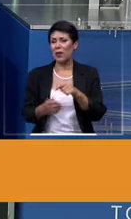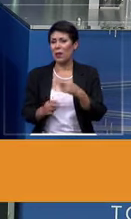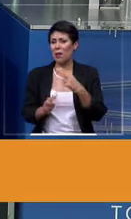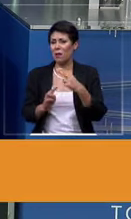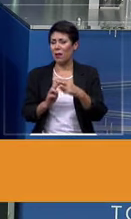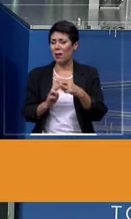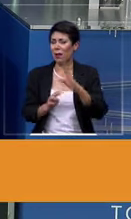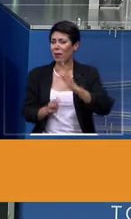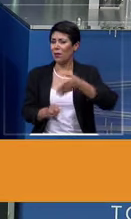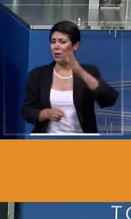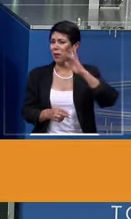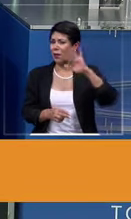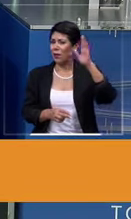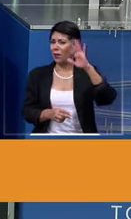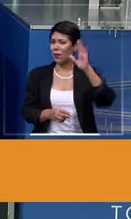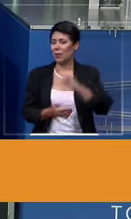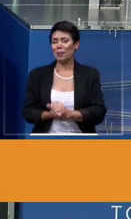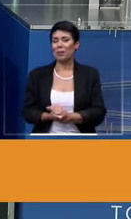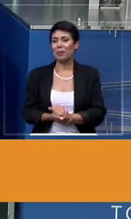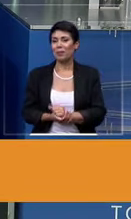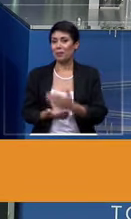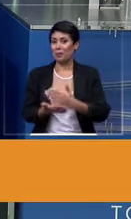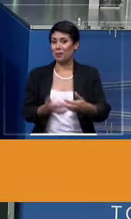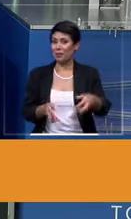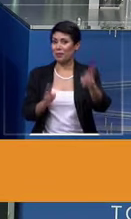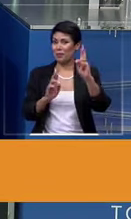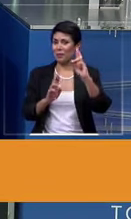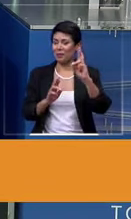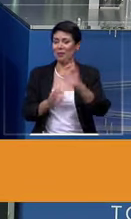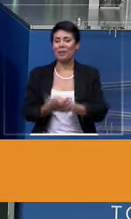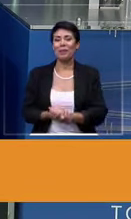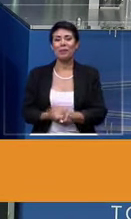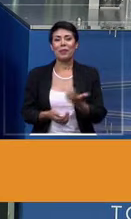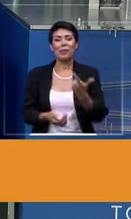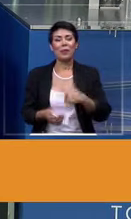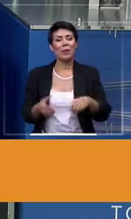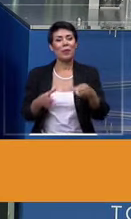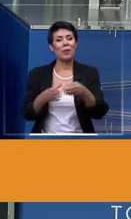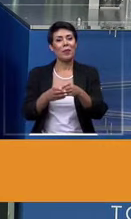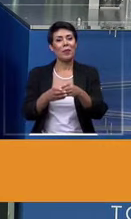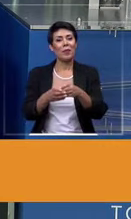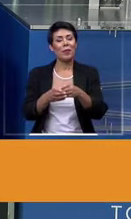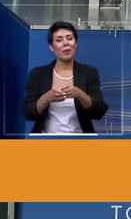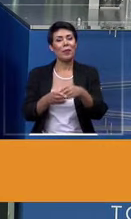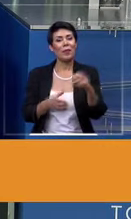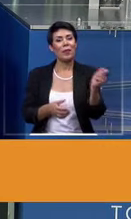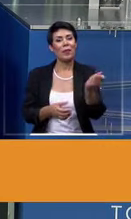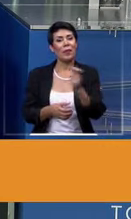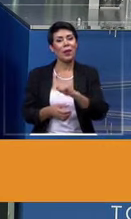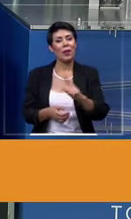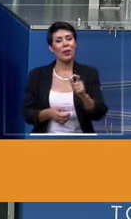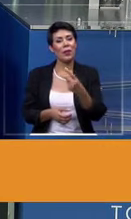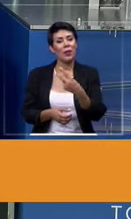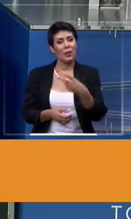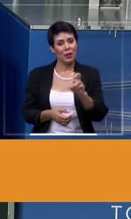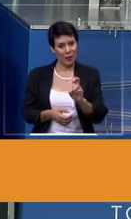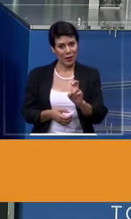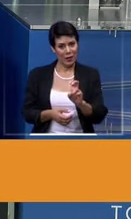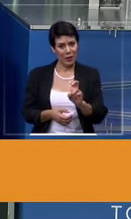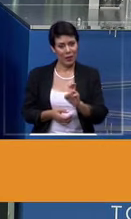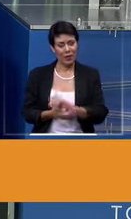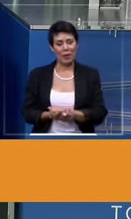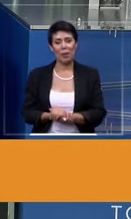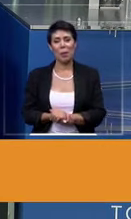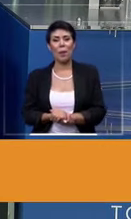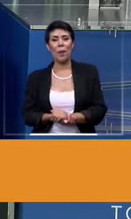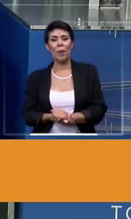Caixa, já pensou? Vamos chamar. Mais uma bola saindo do globo. Azul, 25. Bola